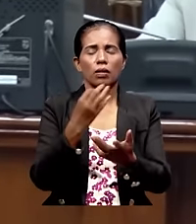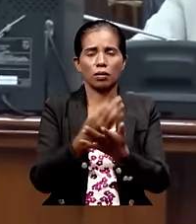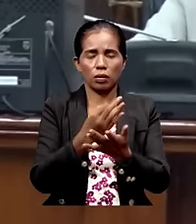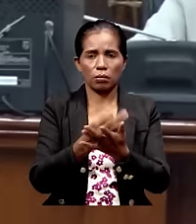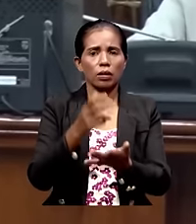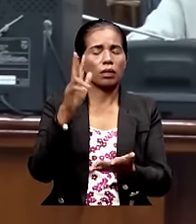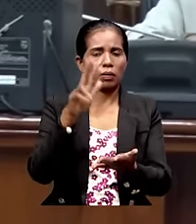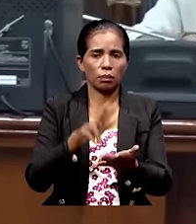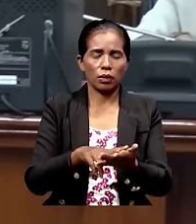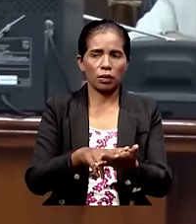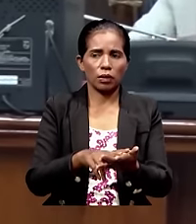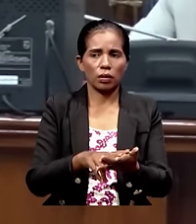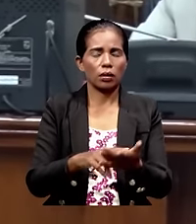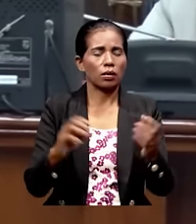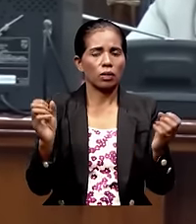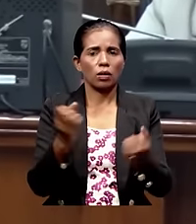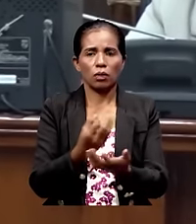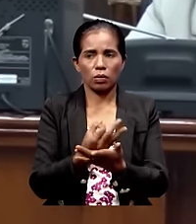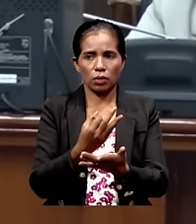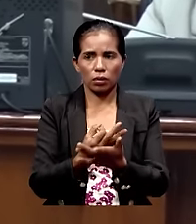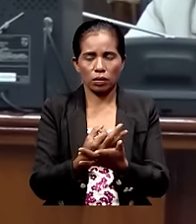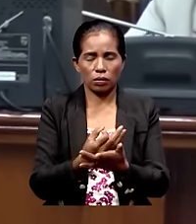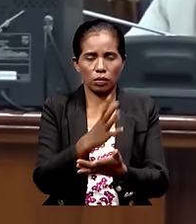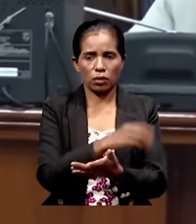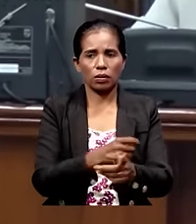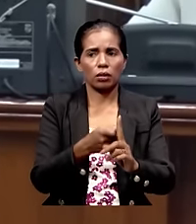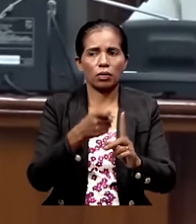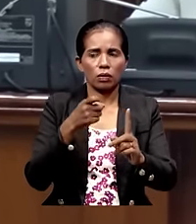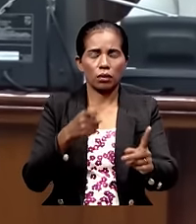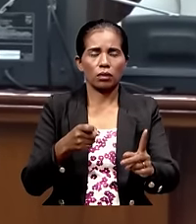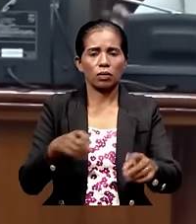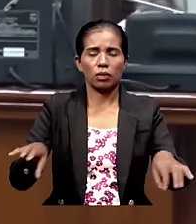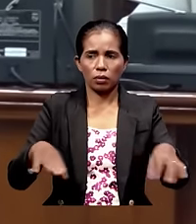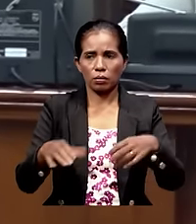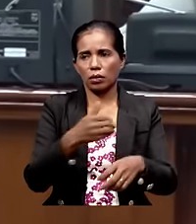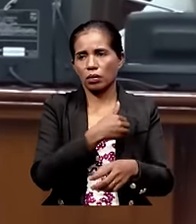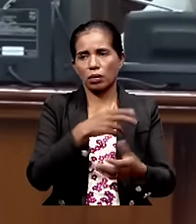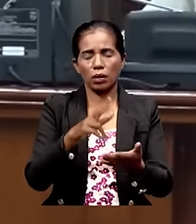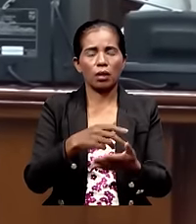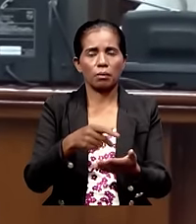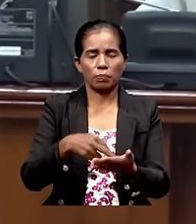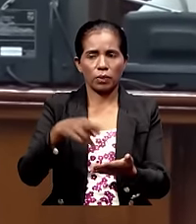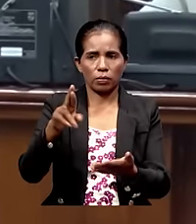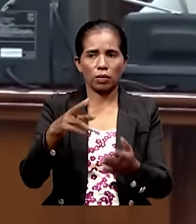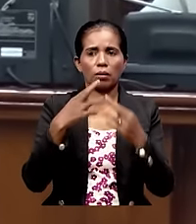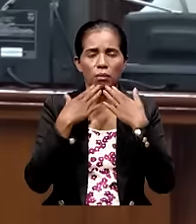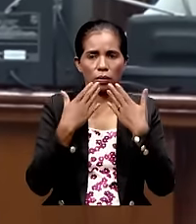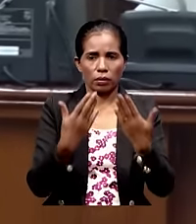passa, sem os subsídios de aquisição de carros, nebe será o que aprova. Muitíssimo obrigado.